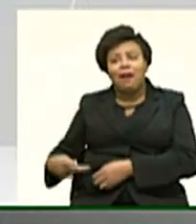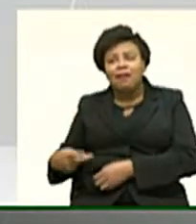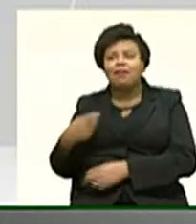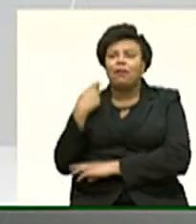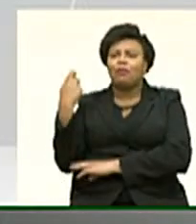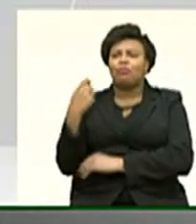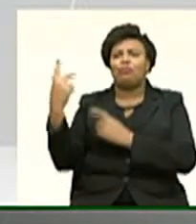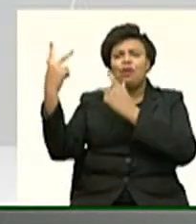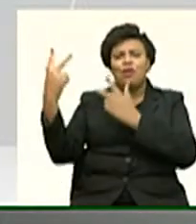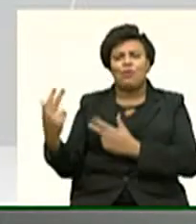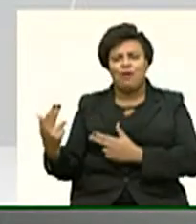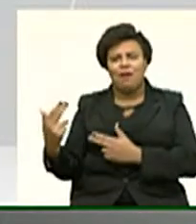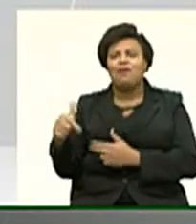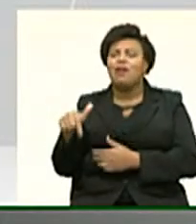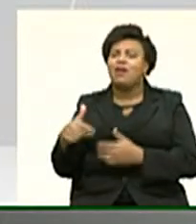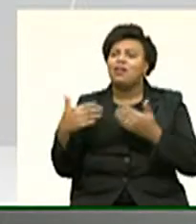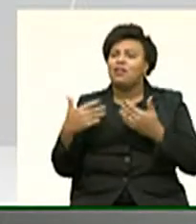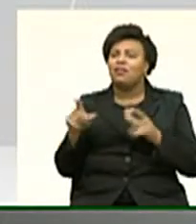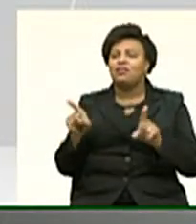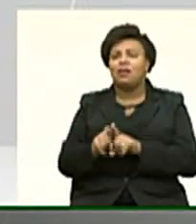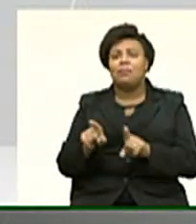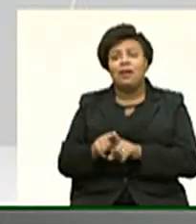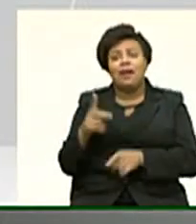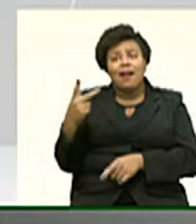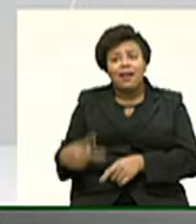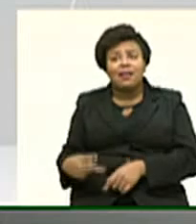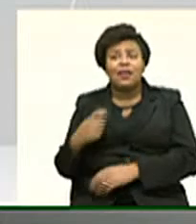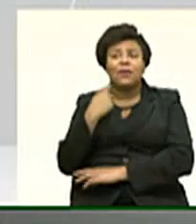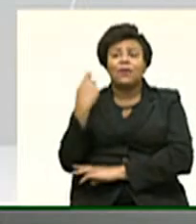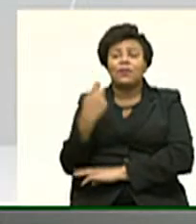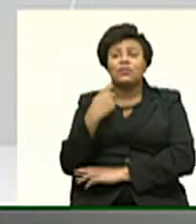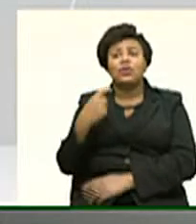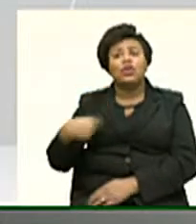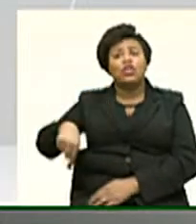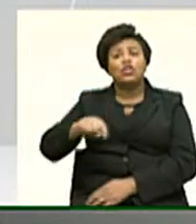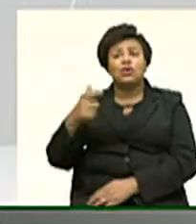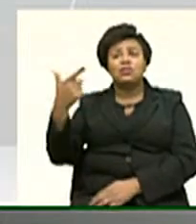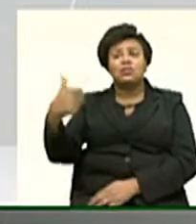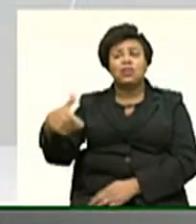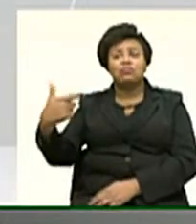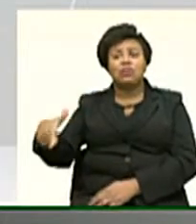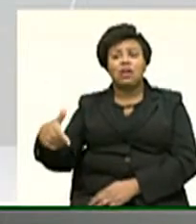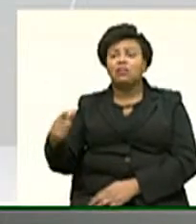caminho é parecido, e abriram mão aqui no estado do Rio Grande do Sul,